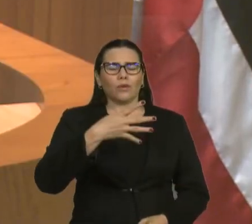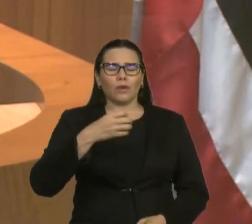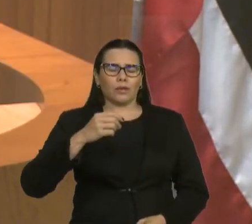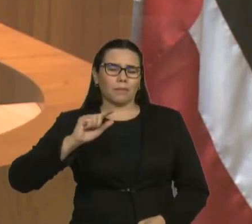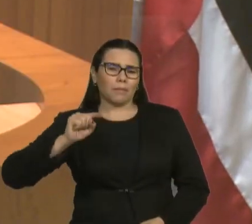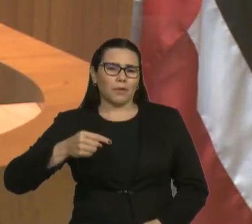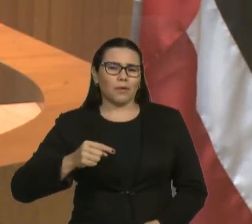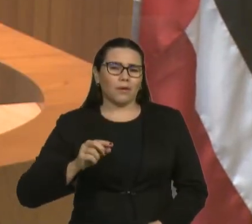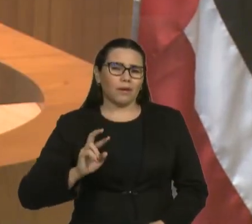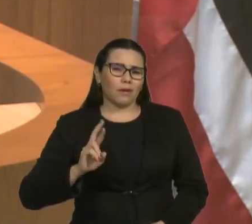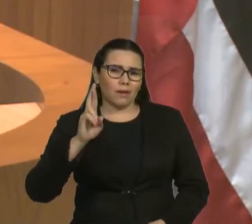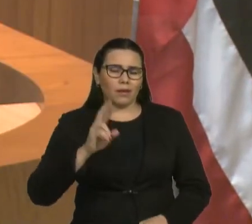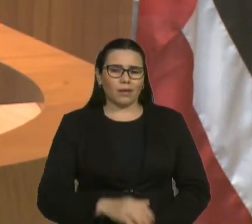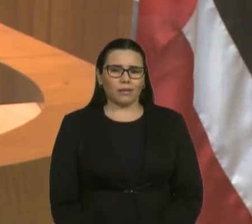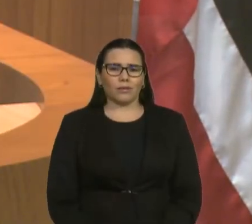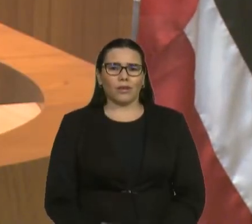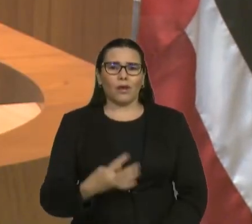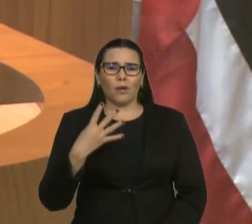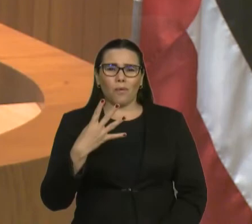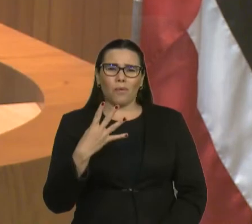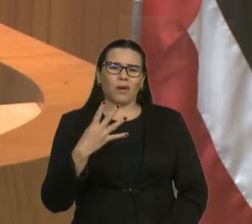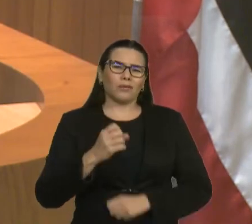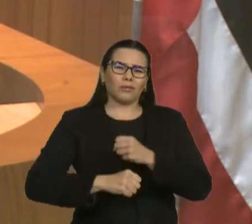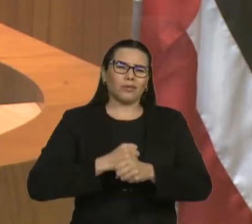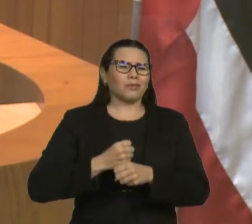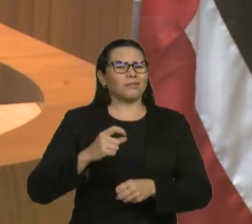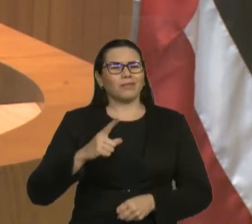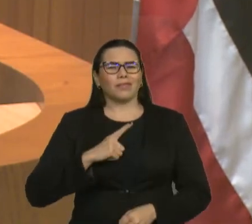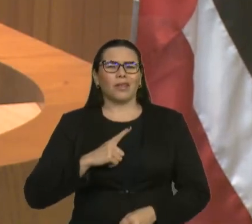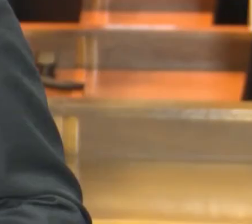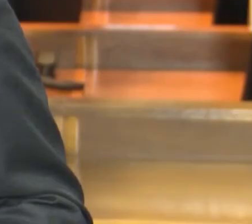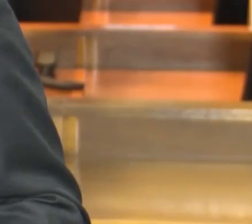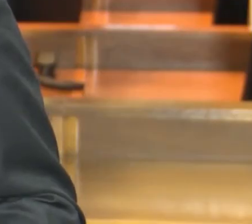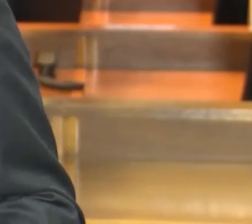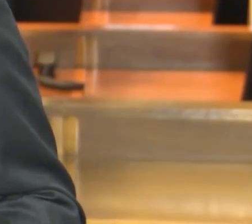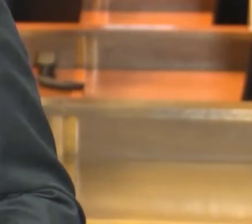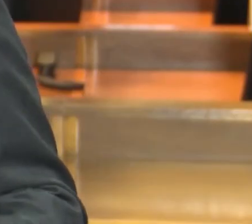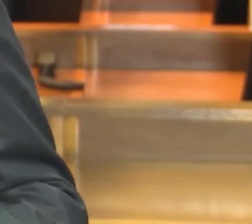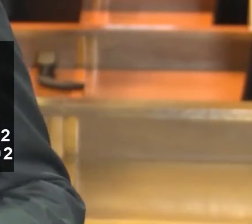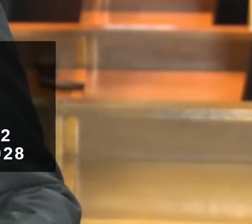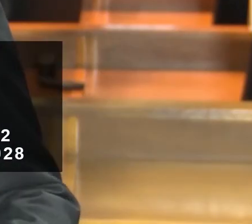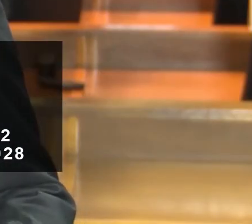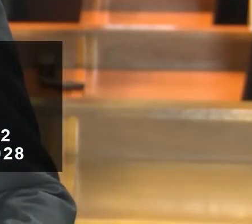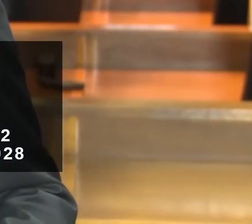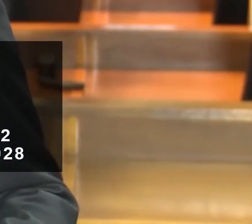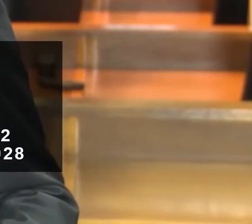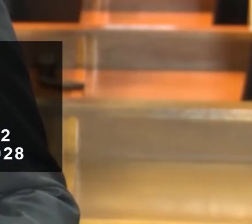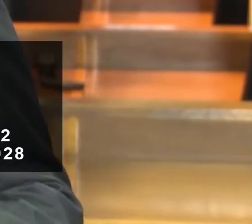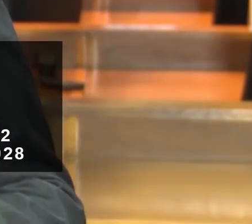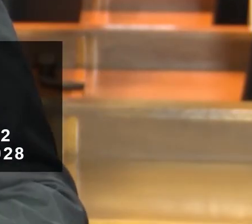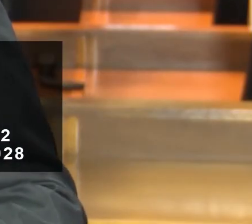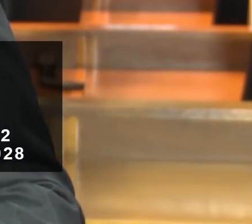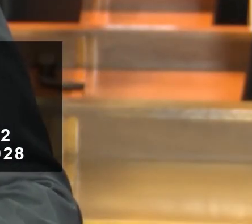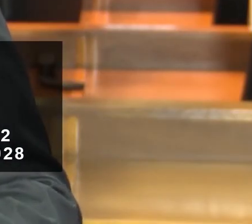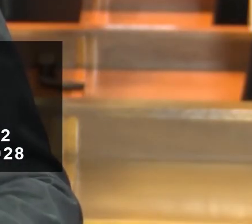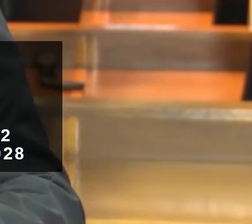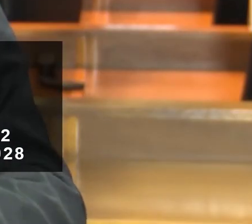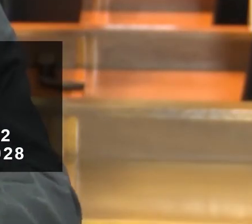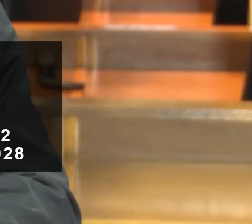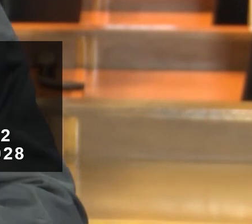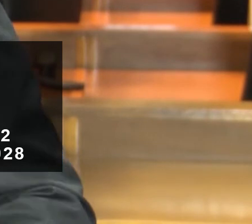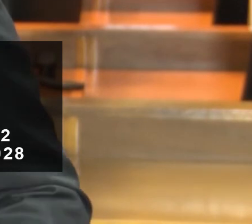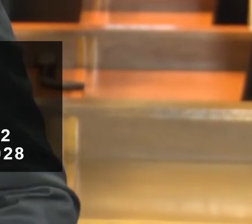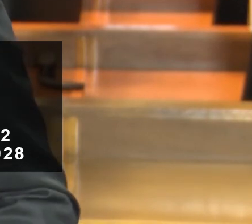atuação da Secretaria de Estado de Administração Penitenciária. Portanto, Eli Coelho, esses são os principais detalhes da sessão